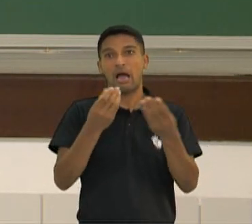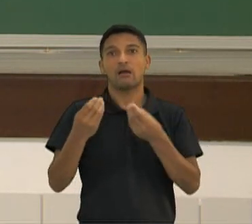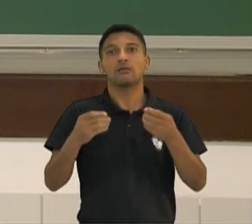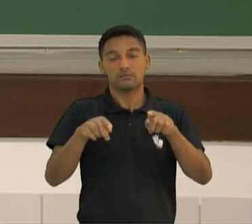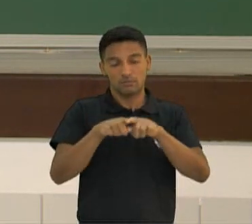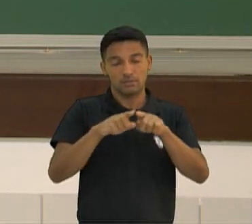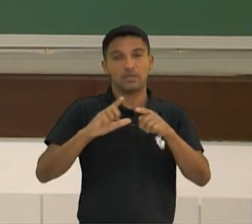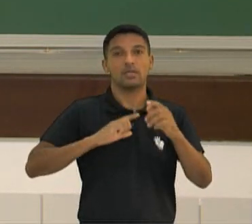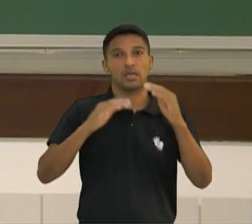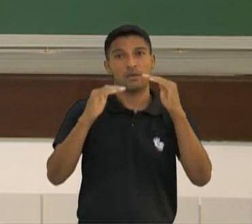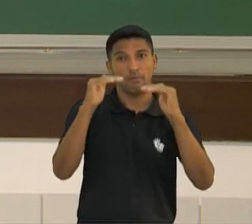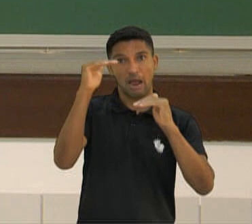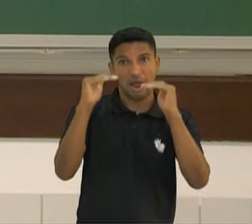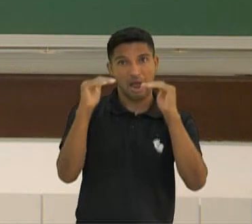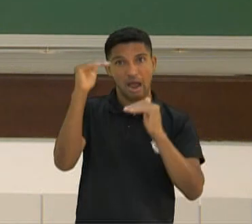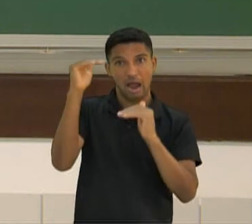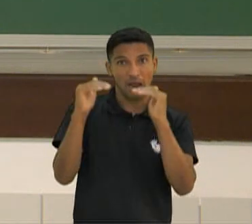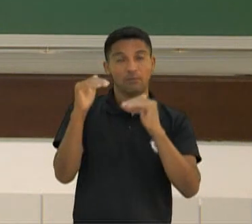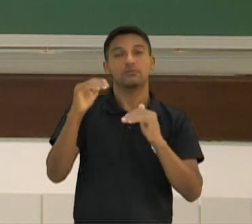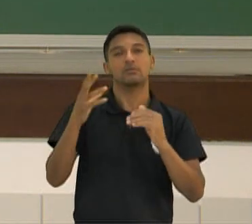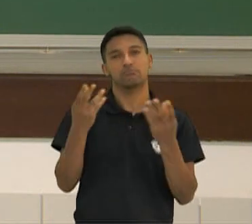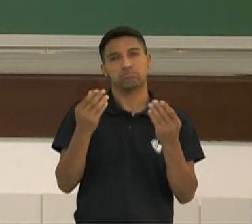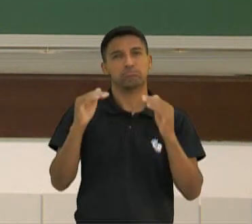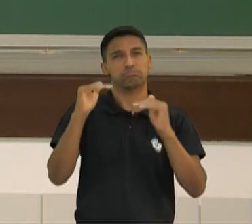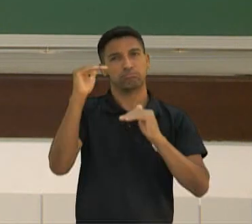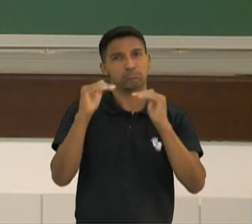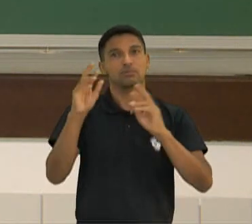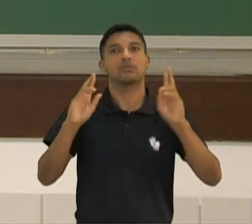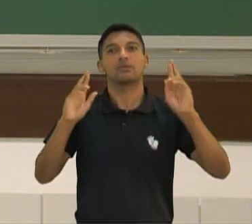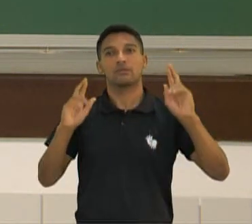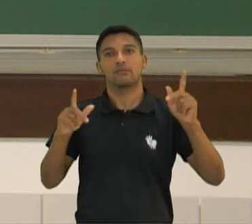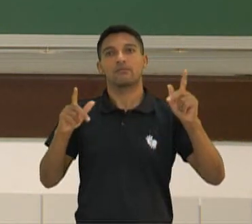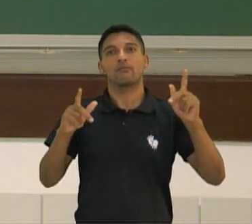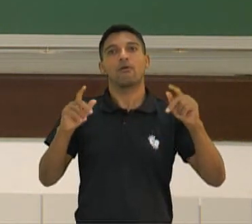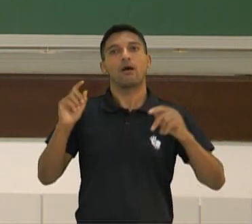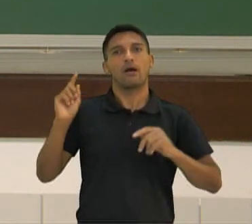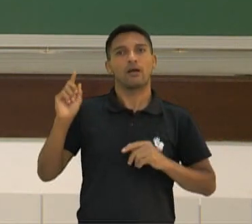algo homogêneo. Então temos grandes diferenças ali e muito também pela